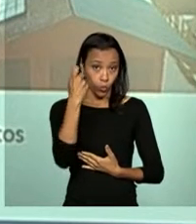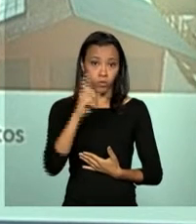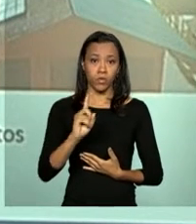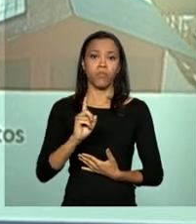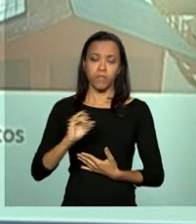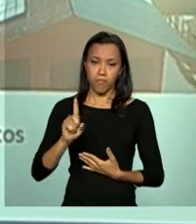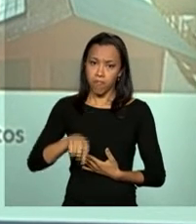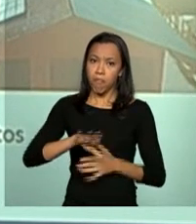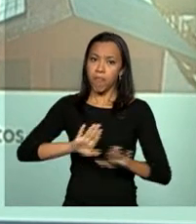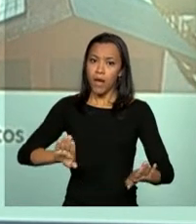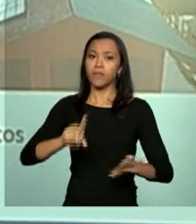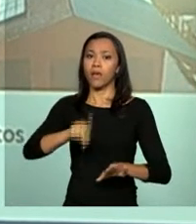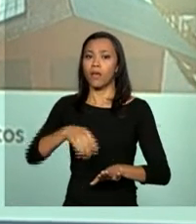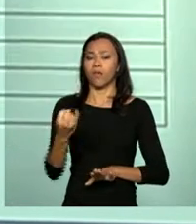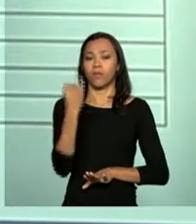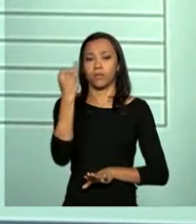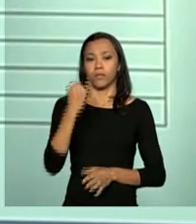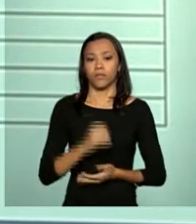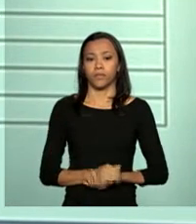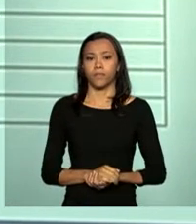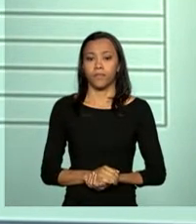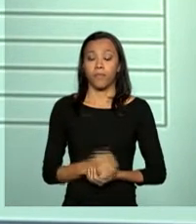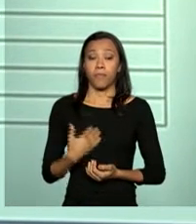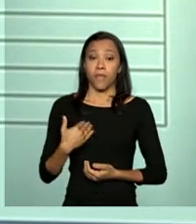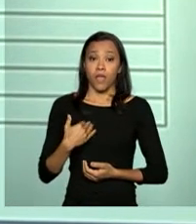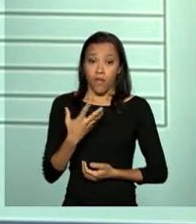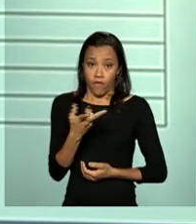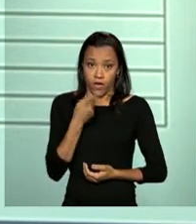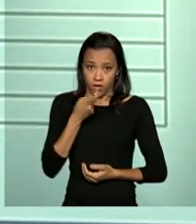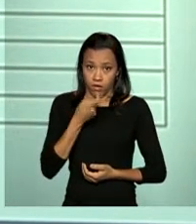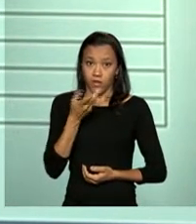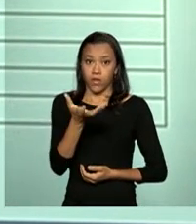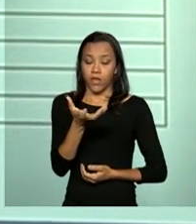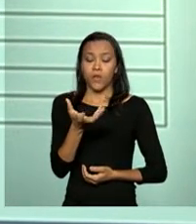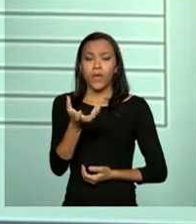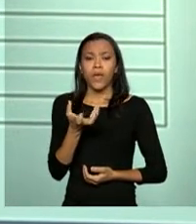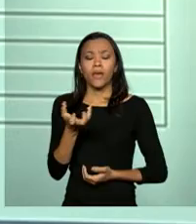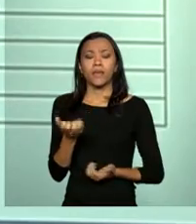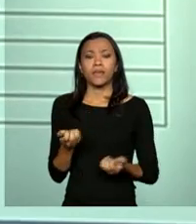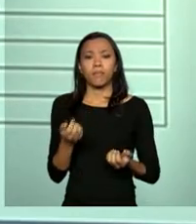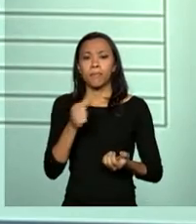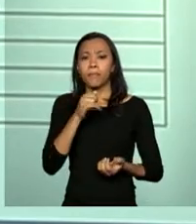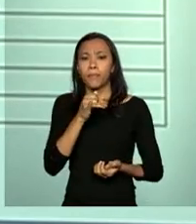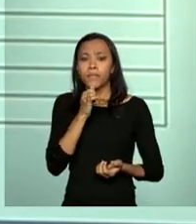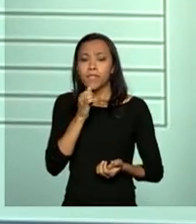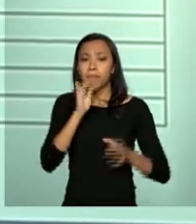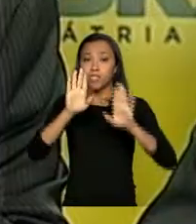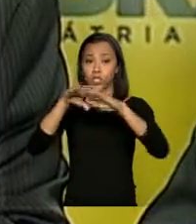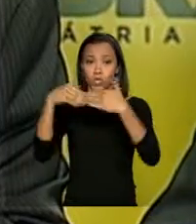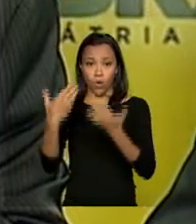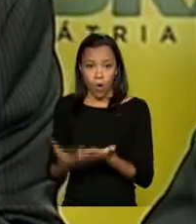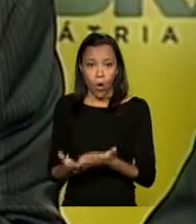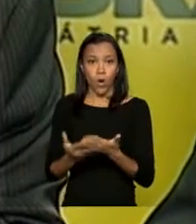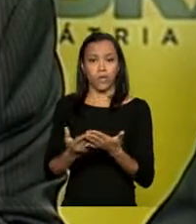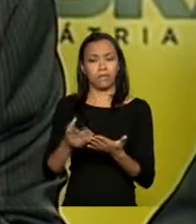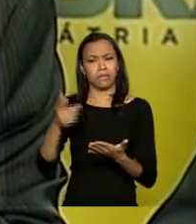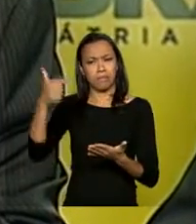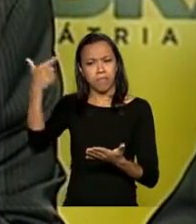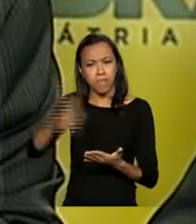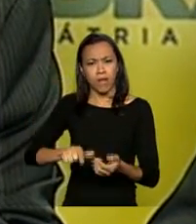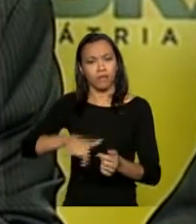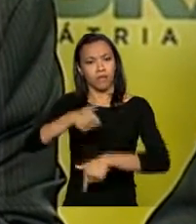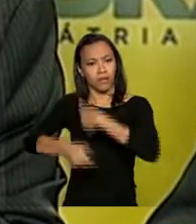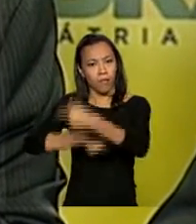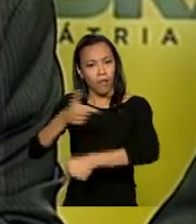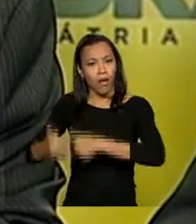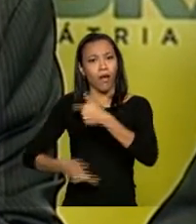no destaque que queremos dar aos melhores experiências de escola, aquelas escolas que mais agregam, que mais realizam trabalho,